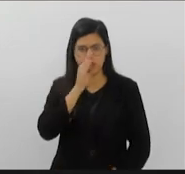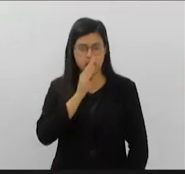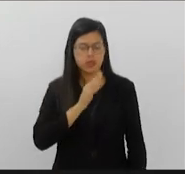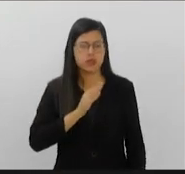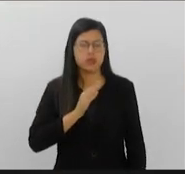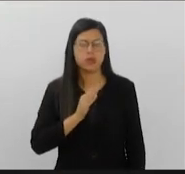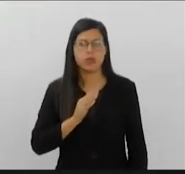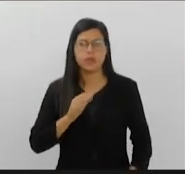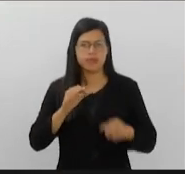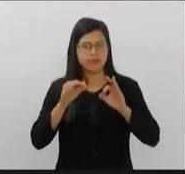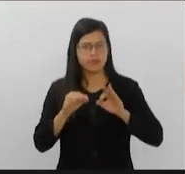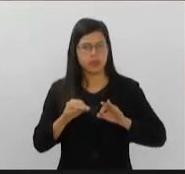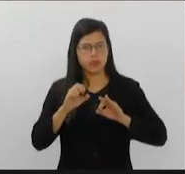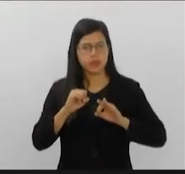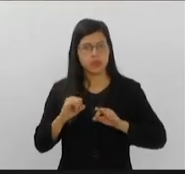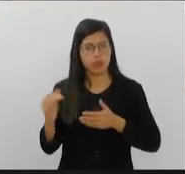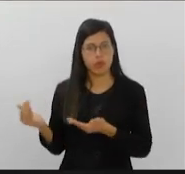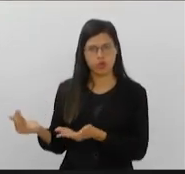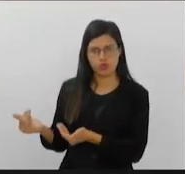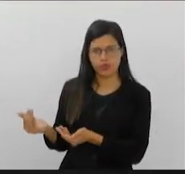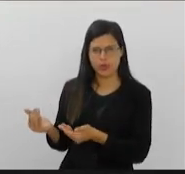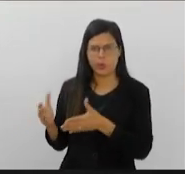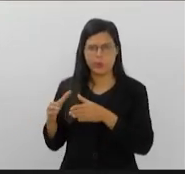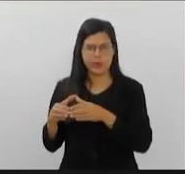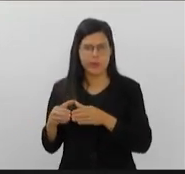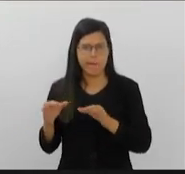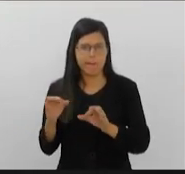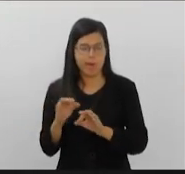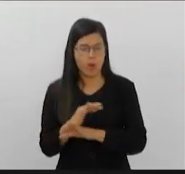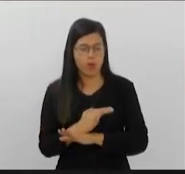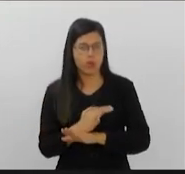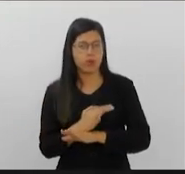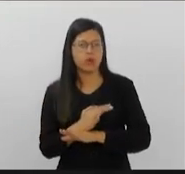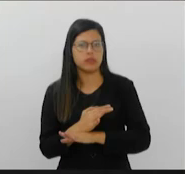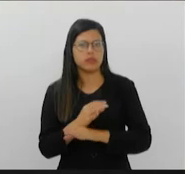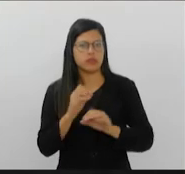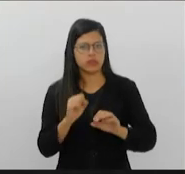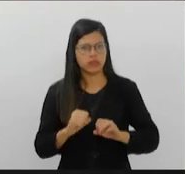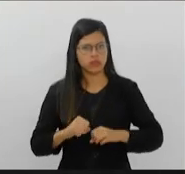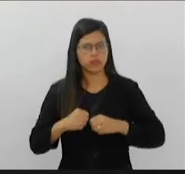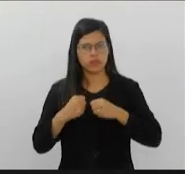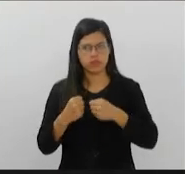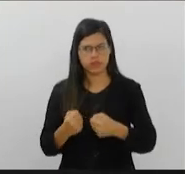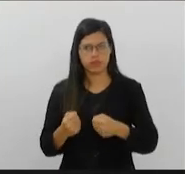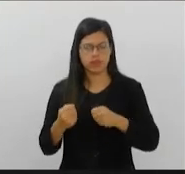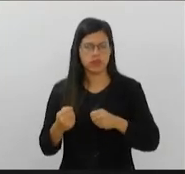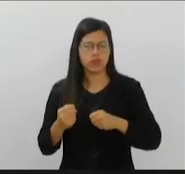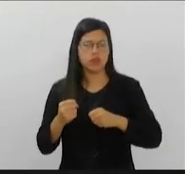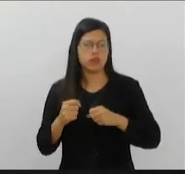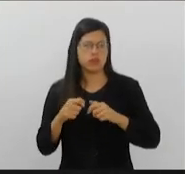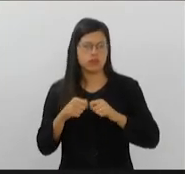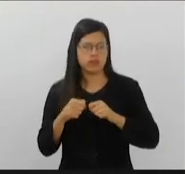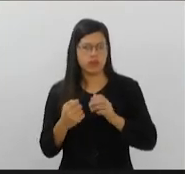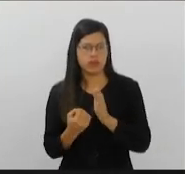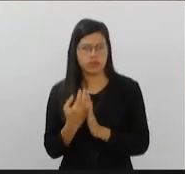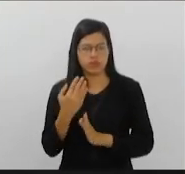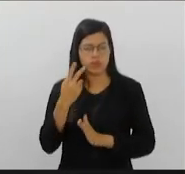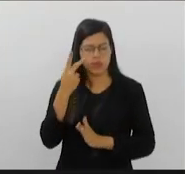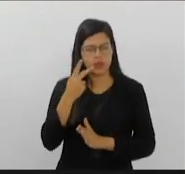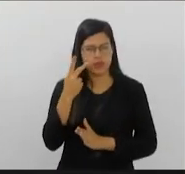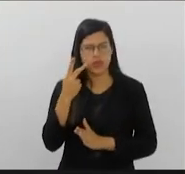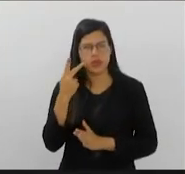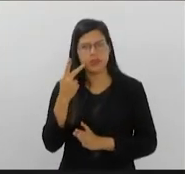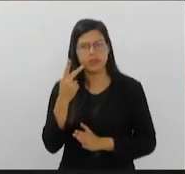se a gente tiver uma juventude preparada, uma juventude que de fato engajada na construção de políticas públicas, a próxima